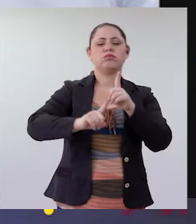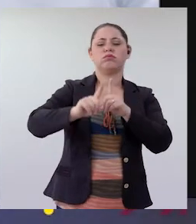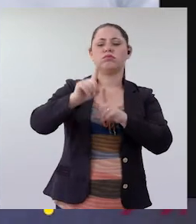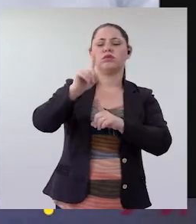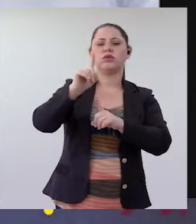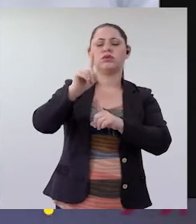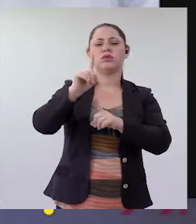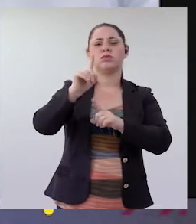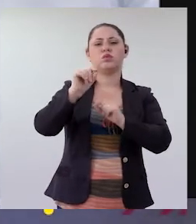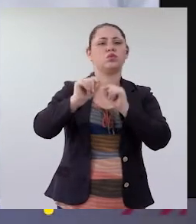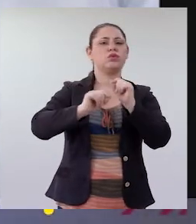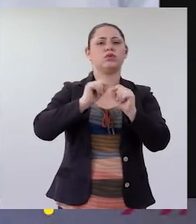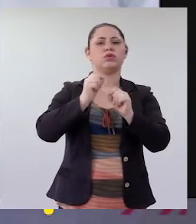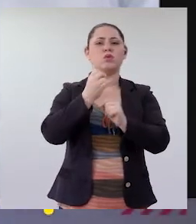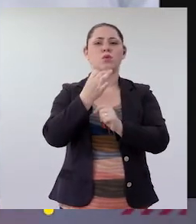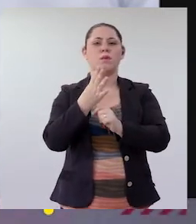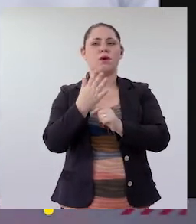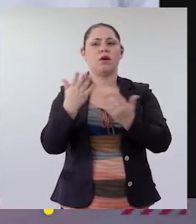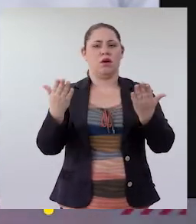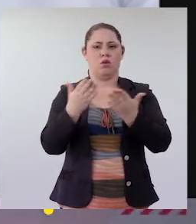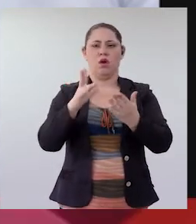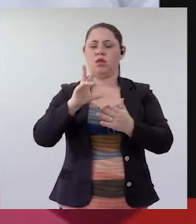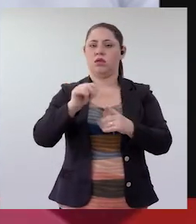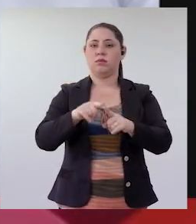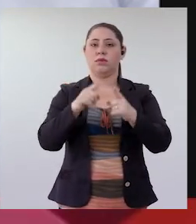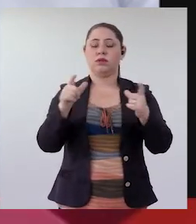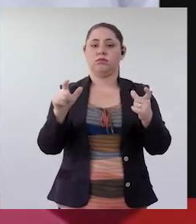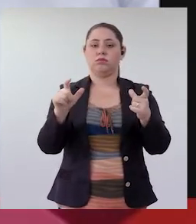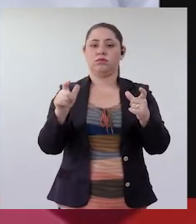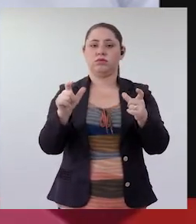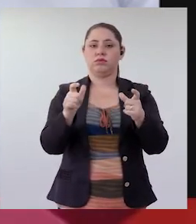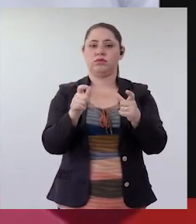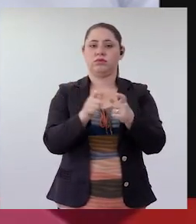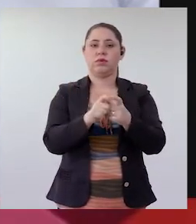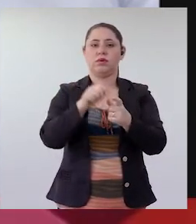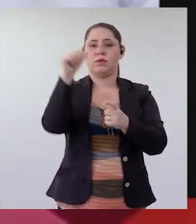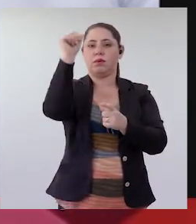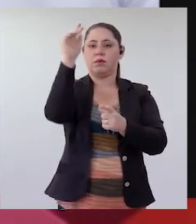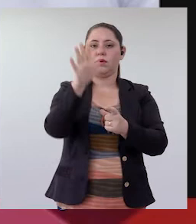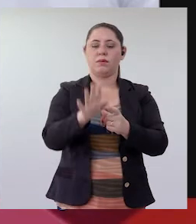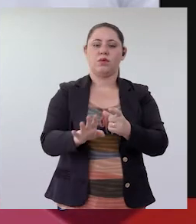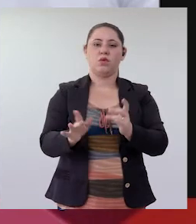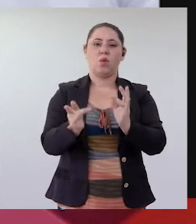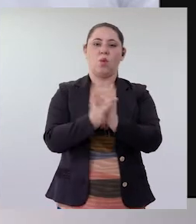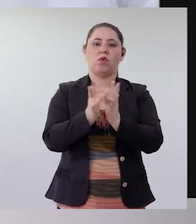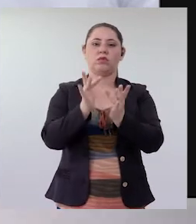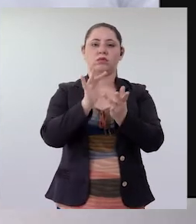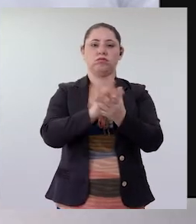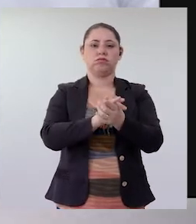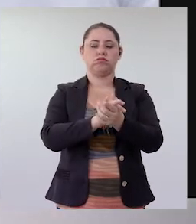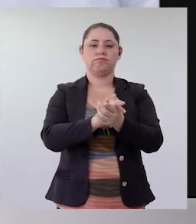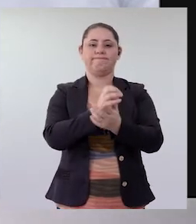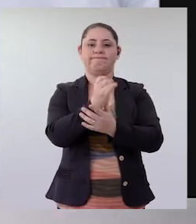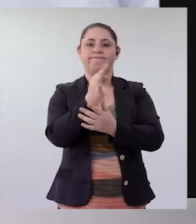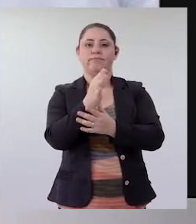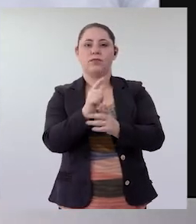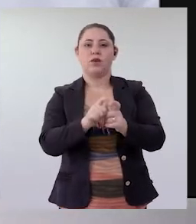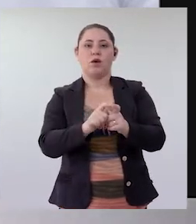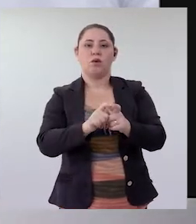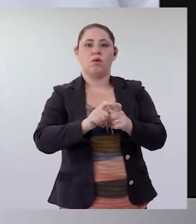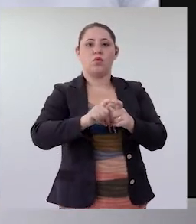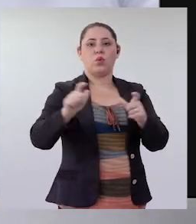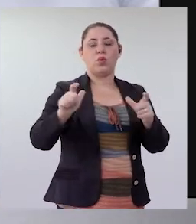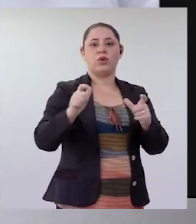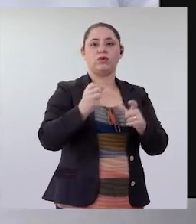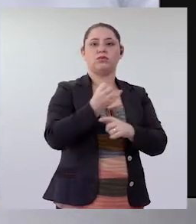um número, não necessariamente agora, né, mas uma redução no Brasil do número de casamentos, né, e o aumento